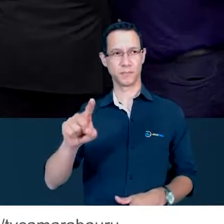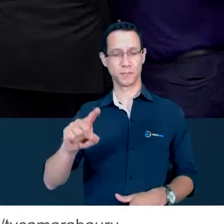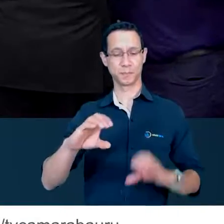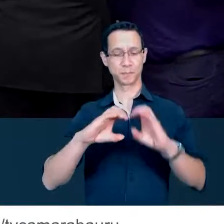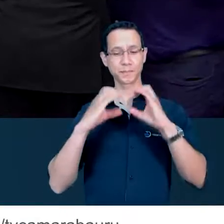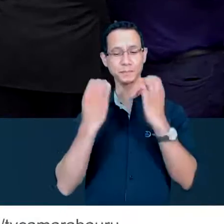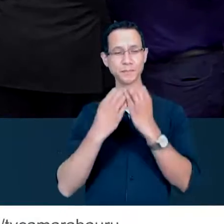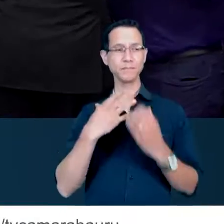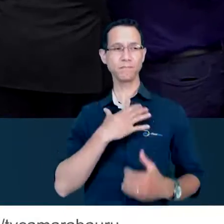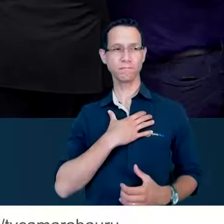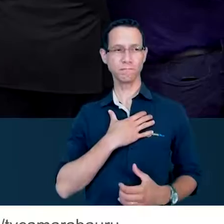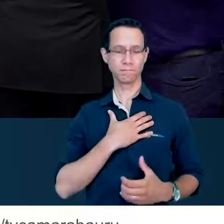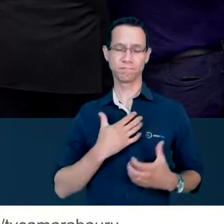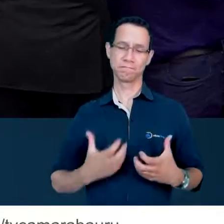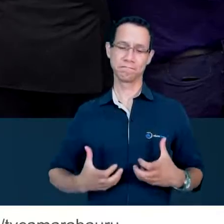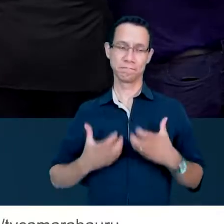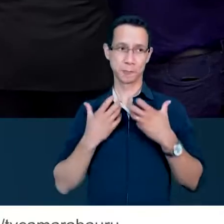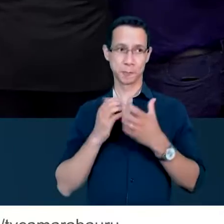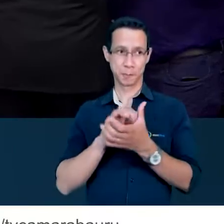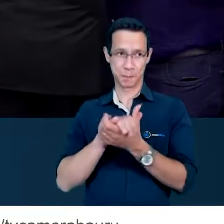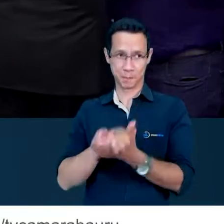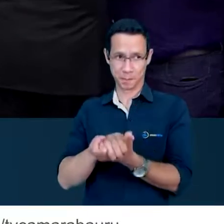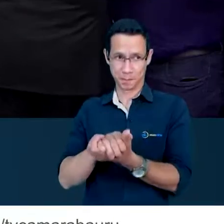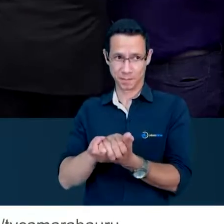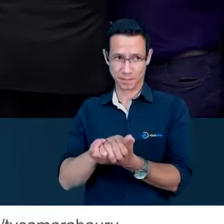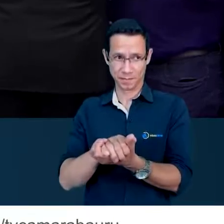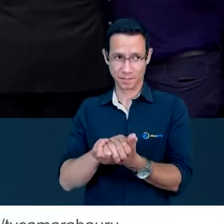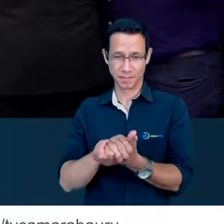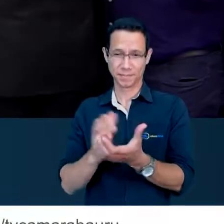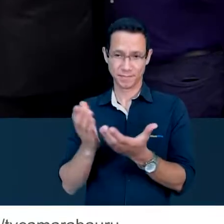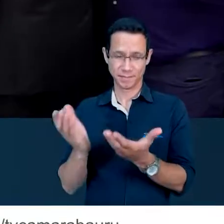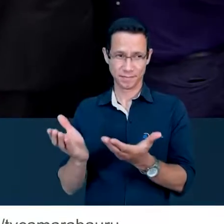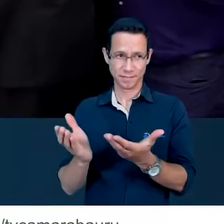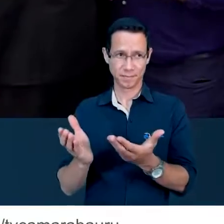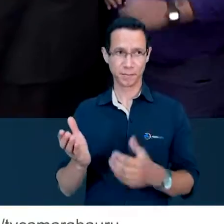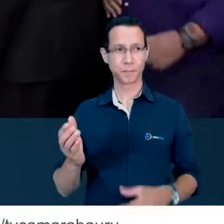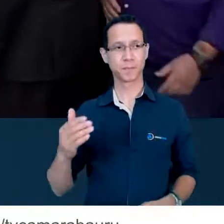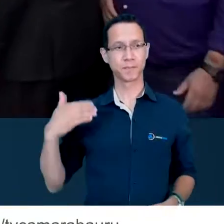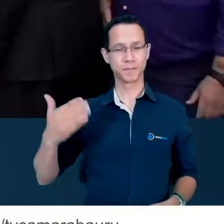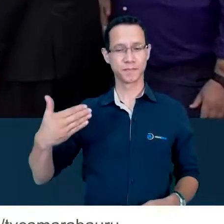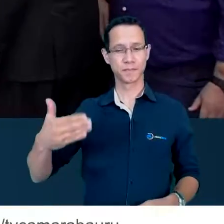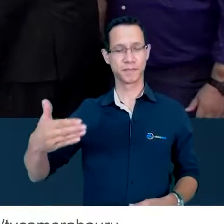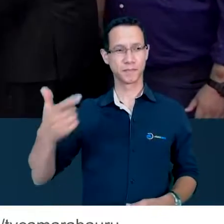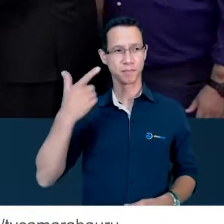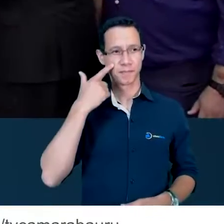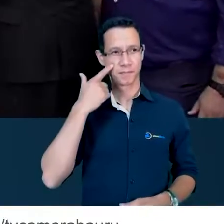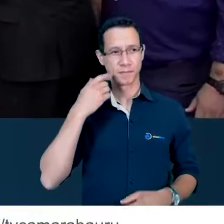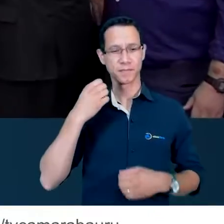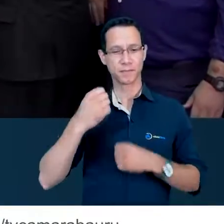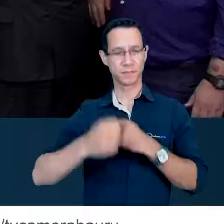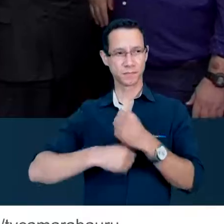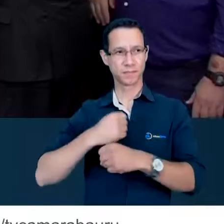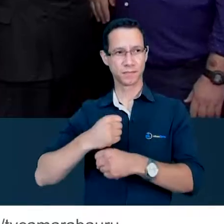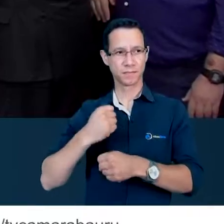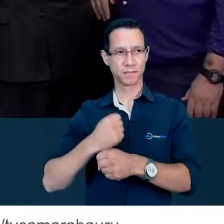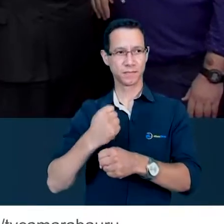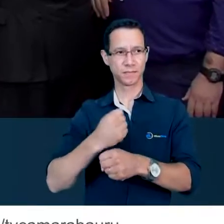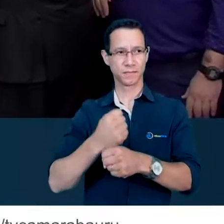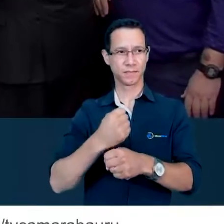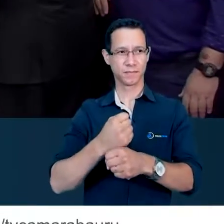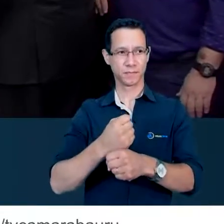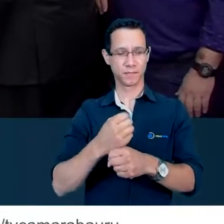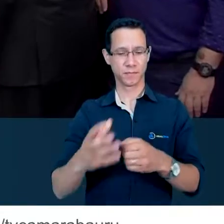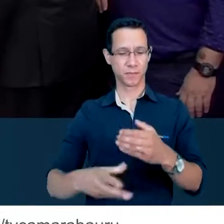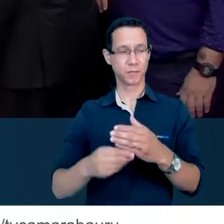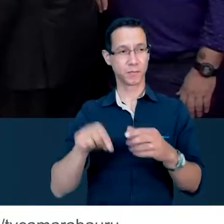sente-se honrada em prestar esta homenagem ao Bazar da Construção. Neste momento,